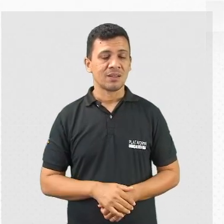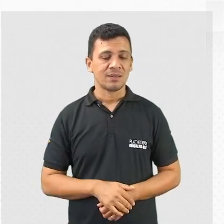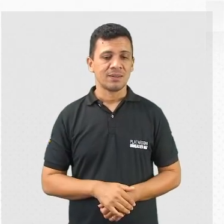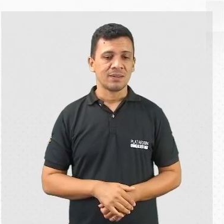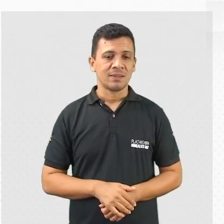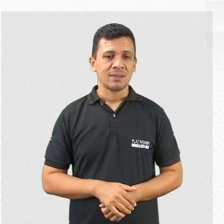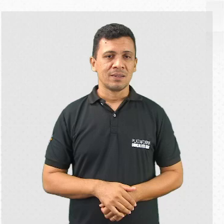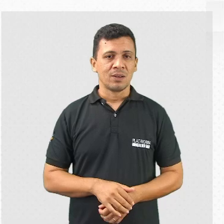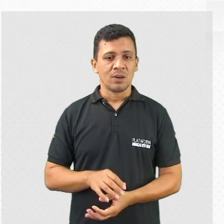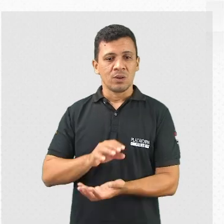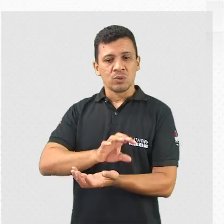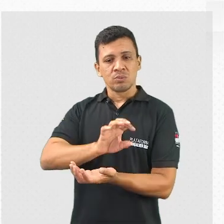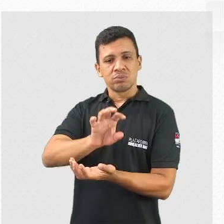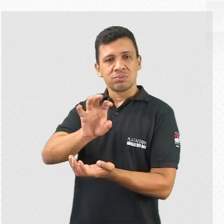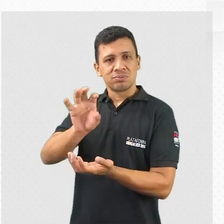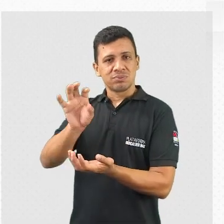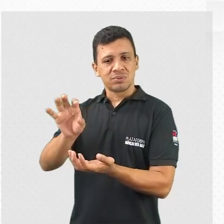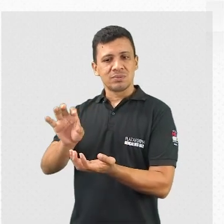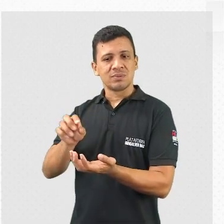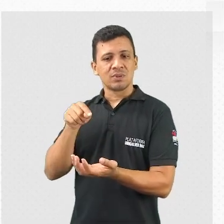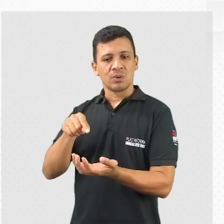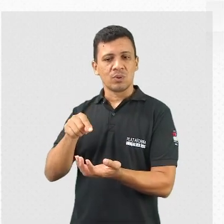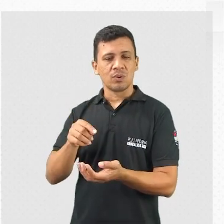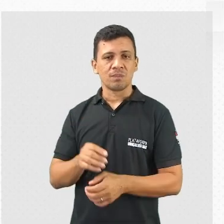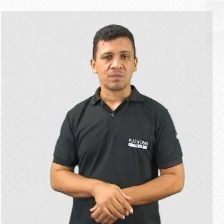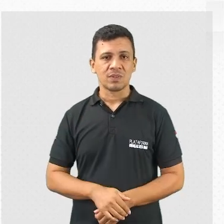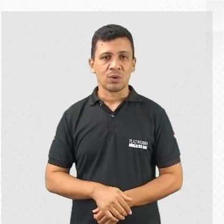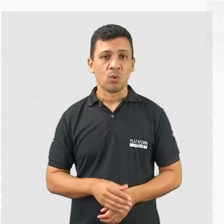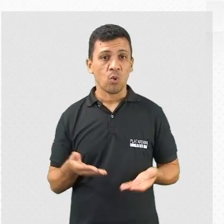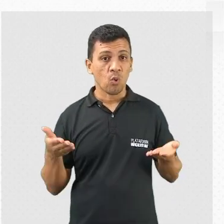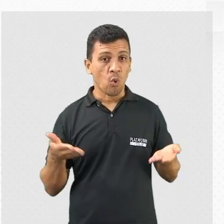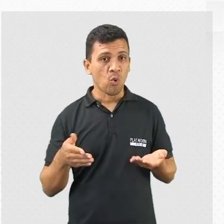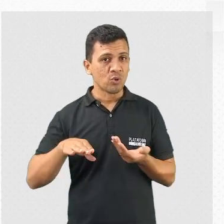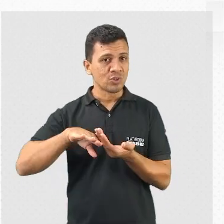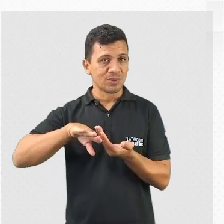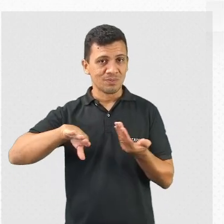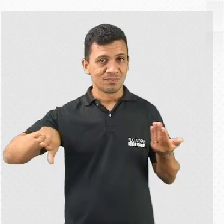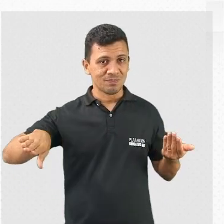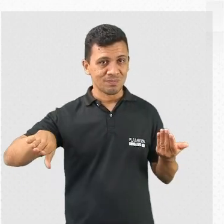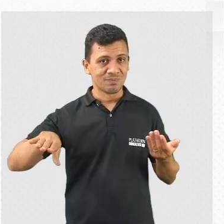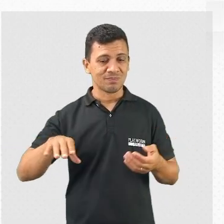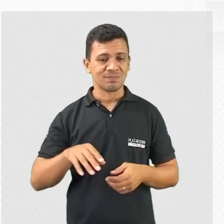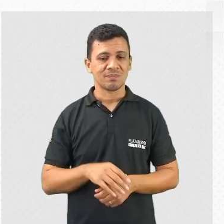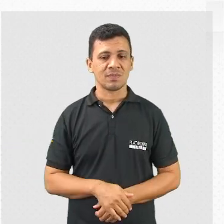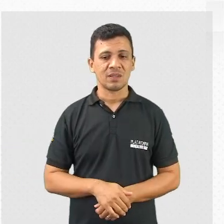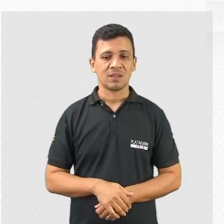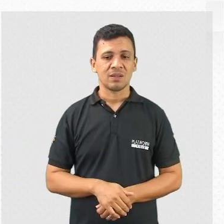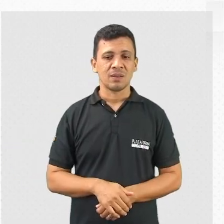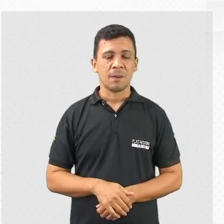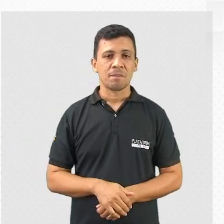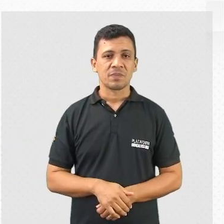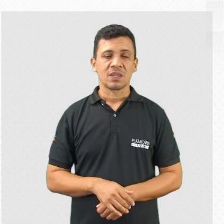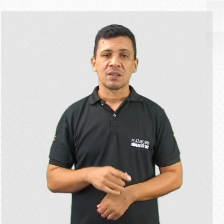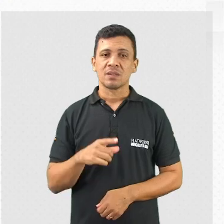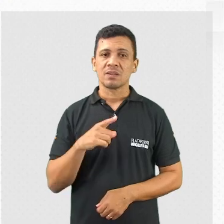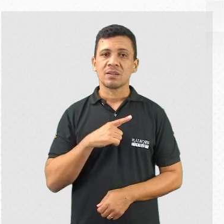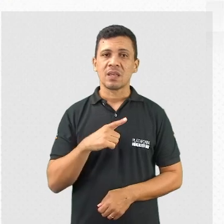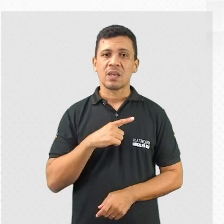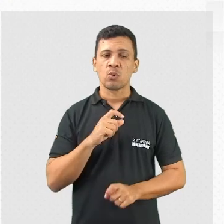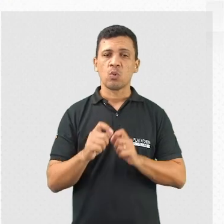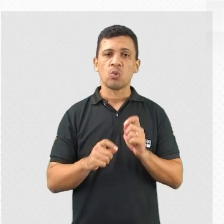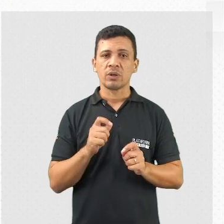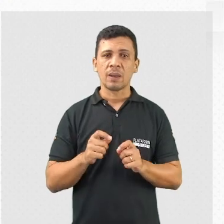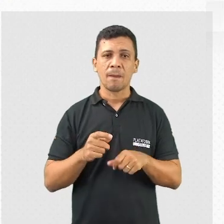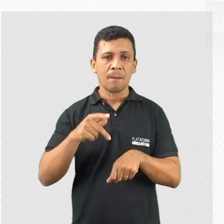que os nossos continentes, que hoje estão separados, tá certo? Mas eles não estão sobre um bloco